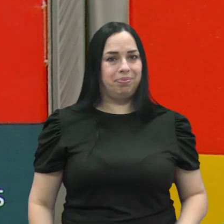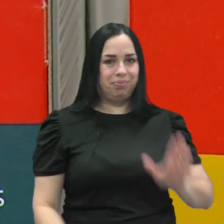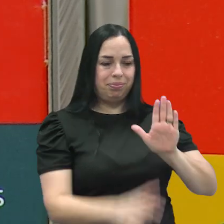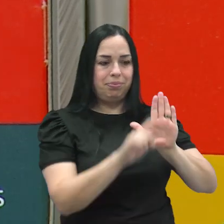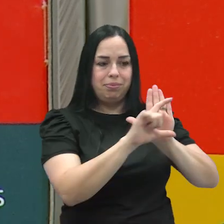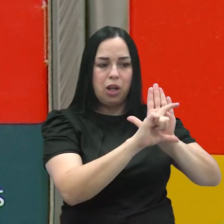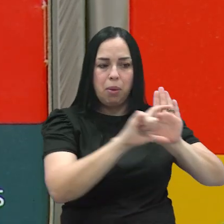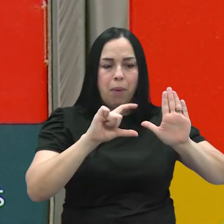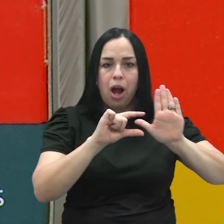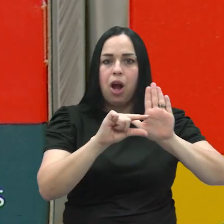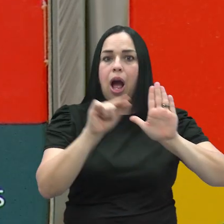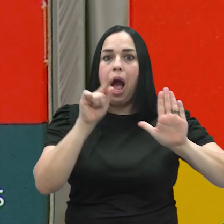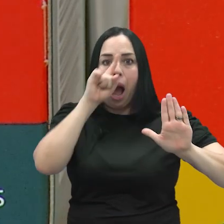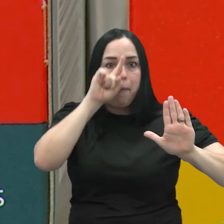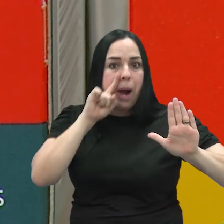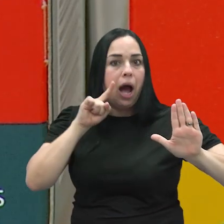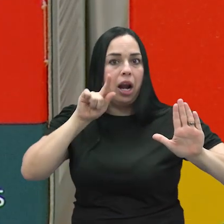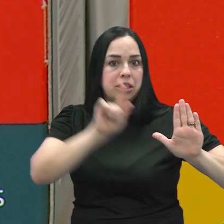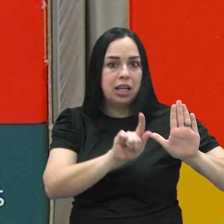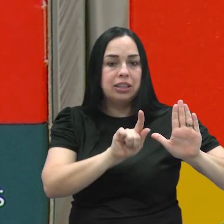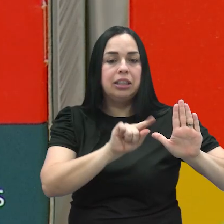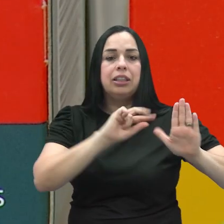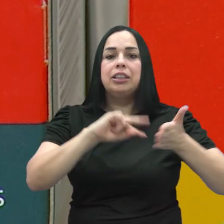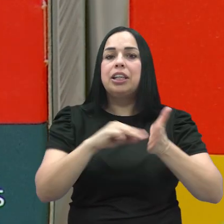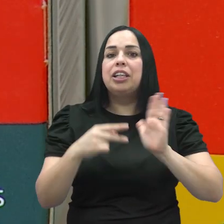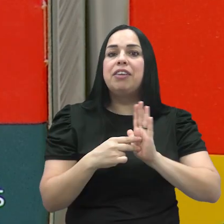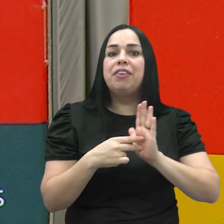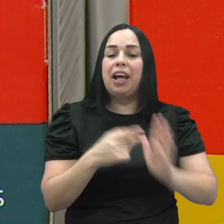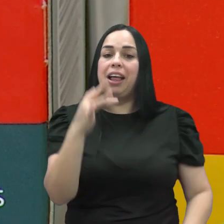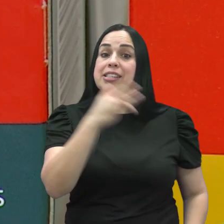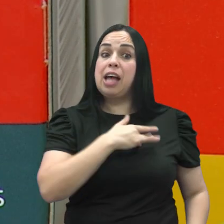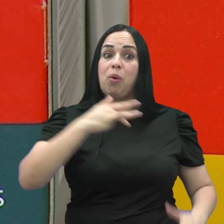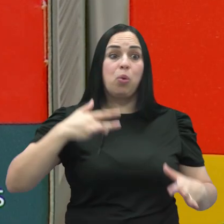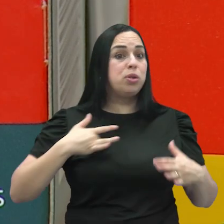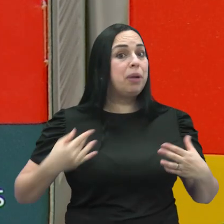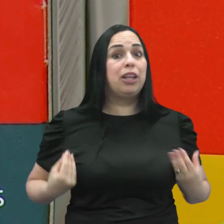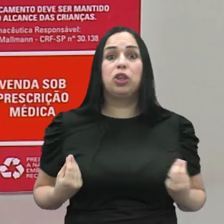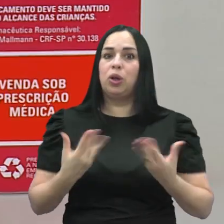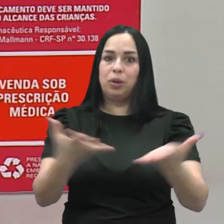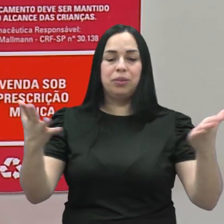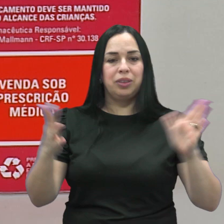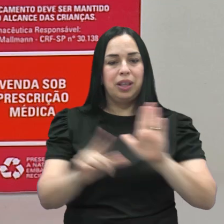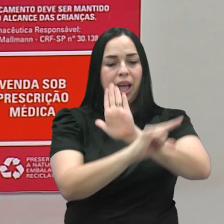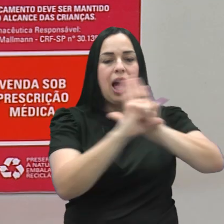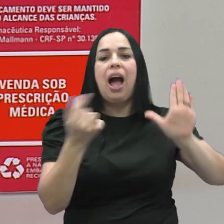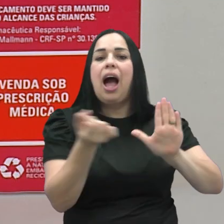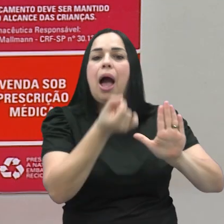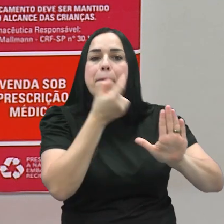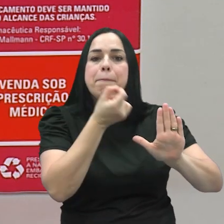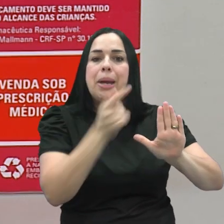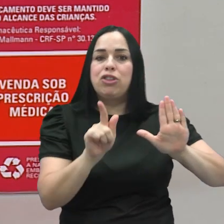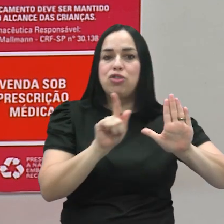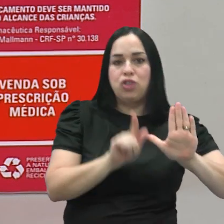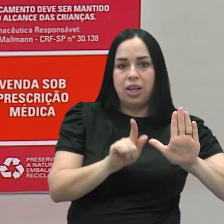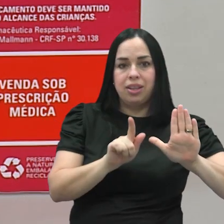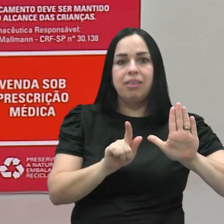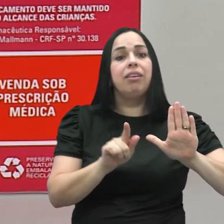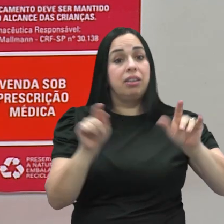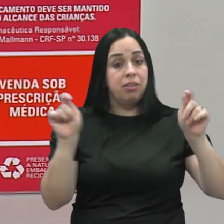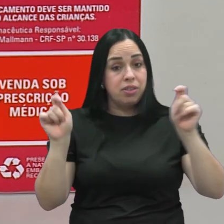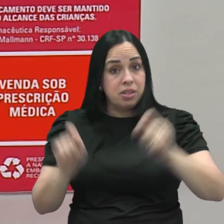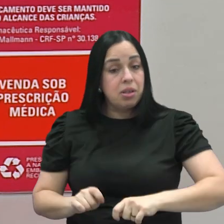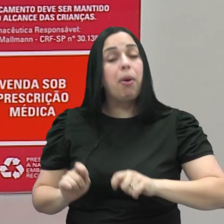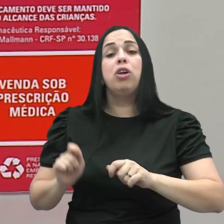Essas caixas com tarja amarela representam o acesso à saúde para milhões de brasileiros. São os medicamentos genéricos, disponíveis